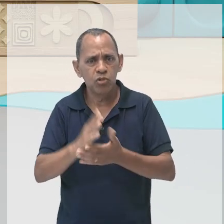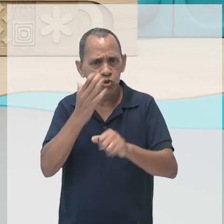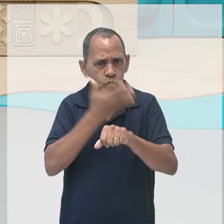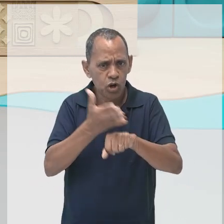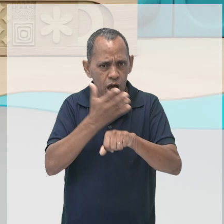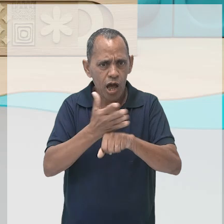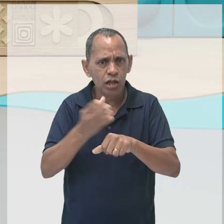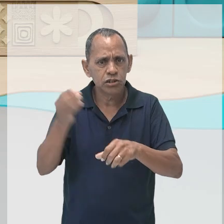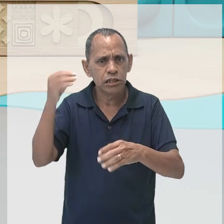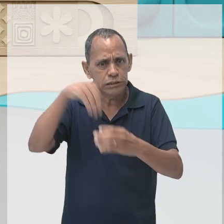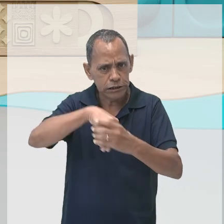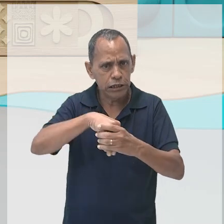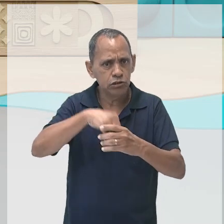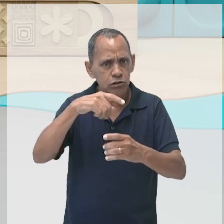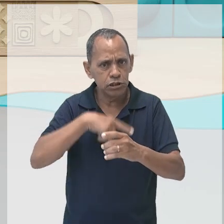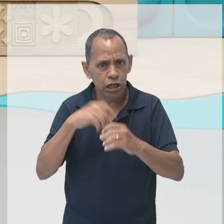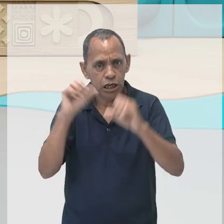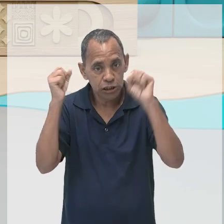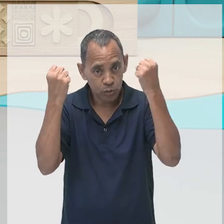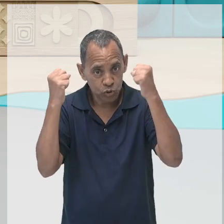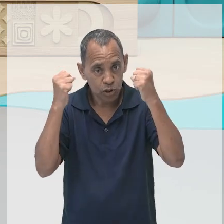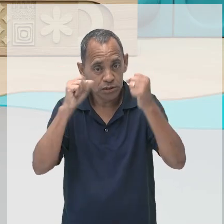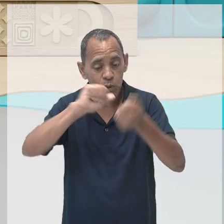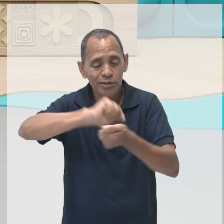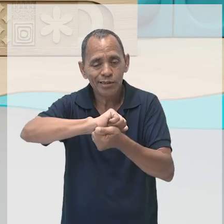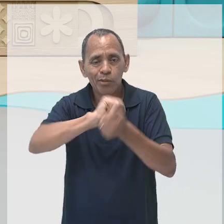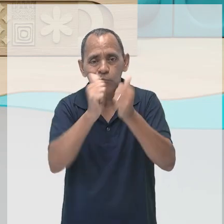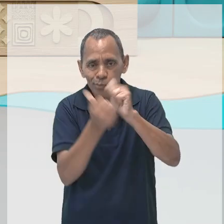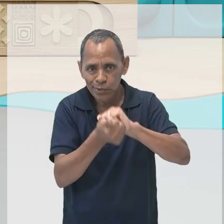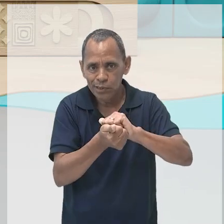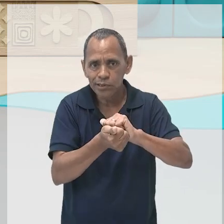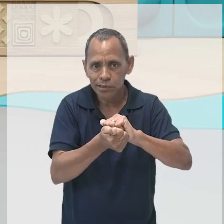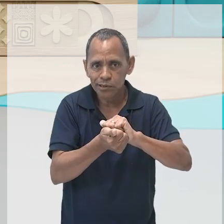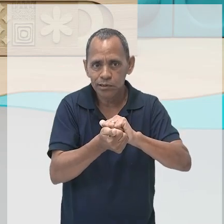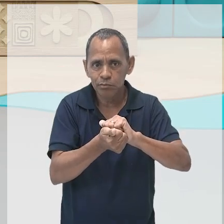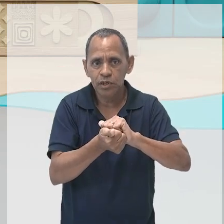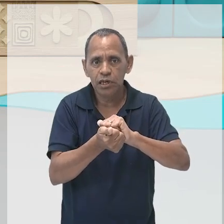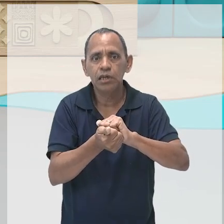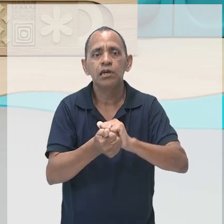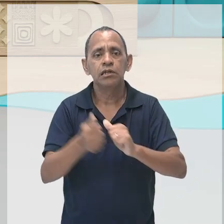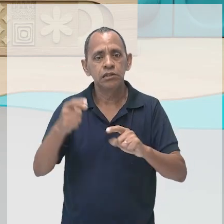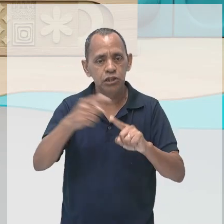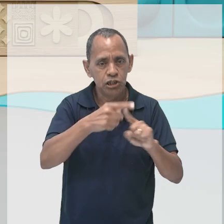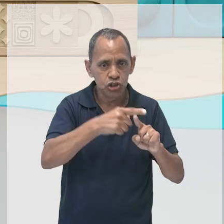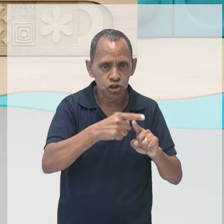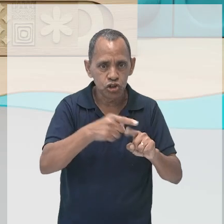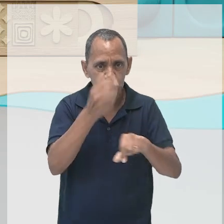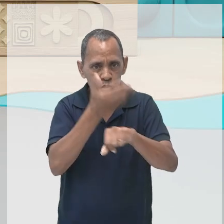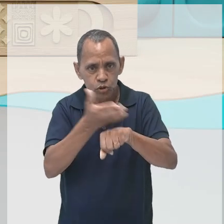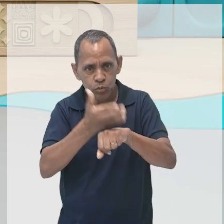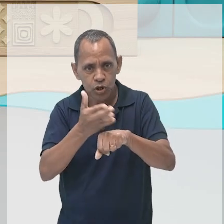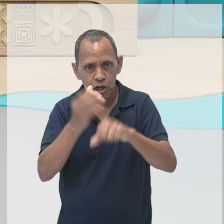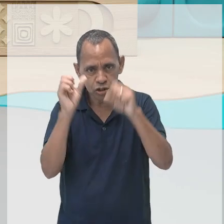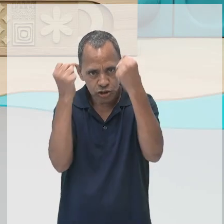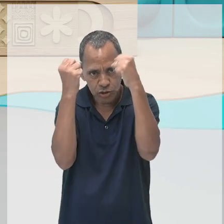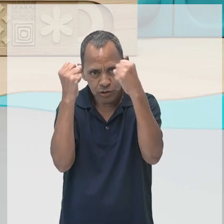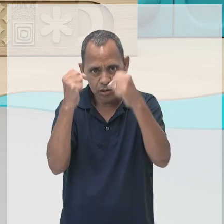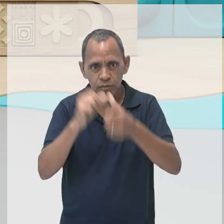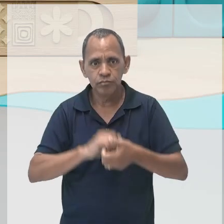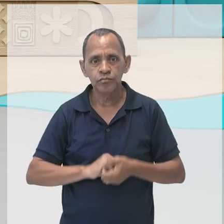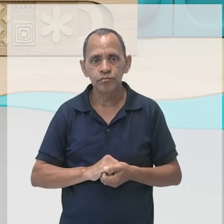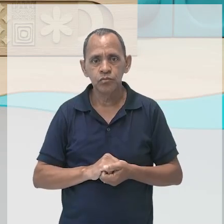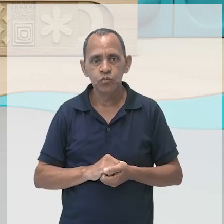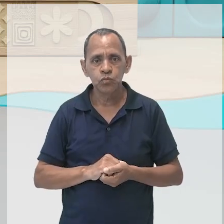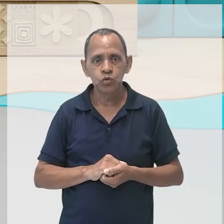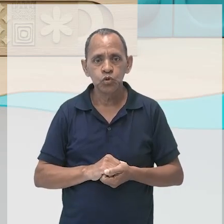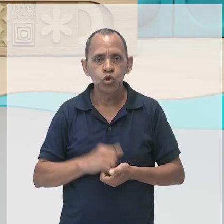e adaptar para essa sessão de ginástica, ok? Por conta disso, obviamente, não se consegue carregar